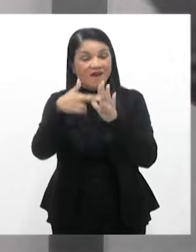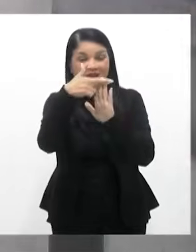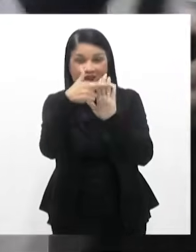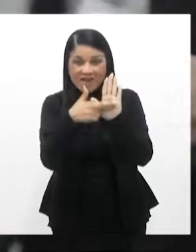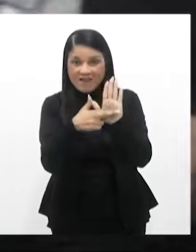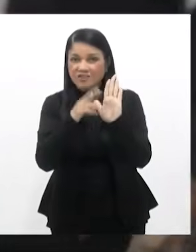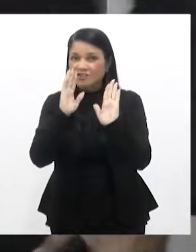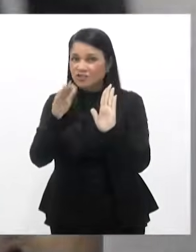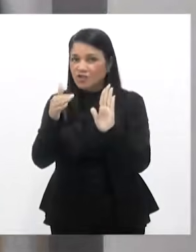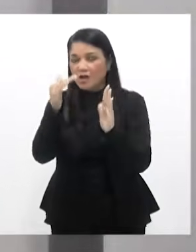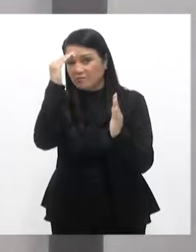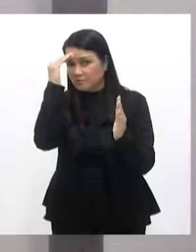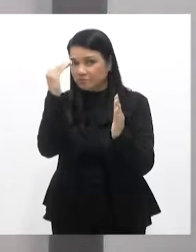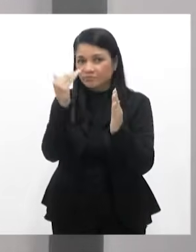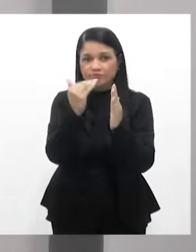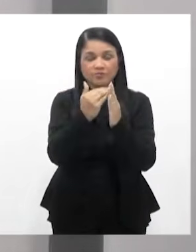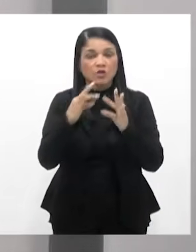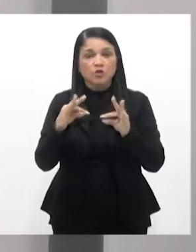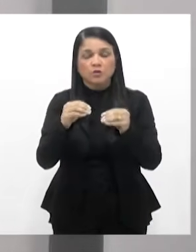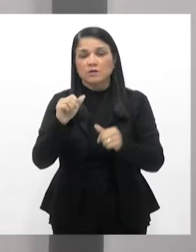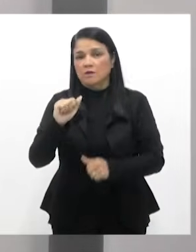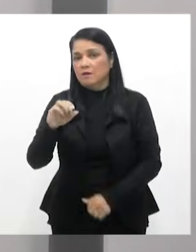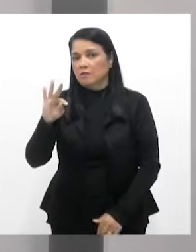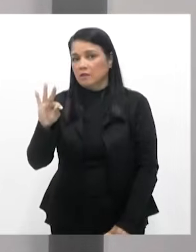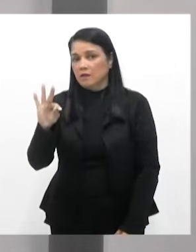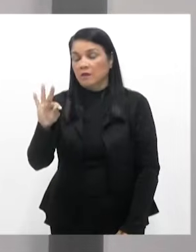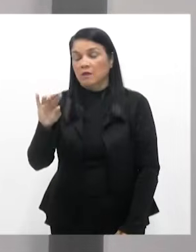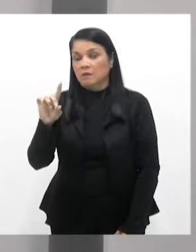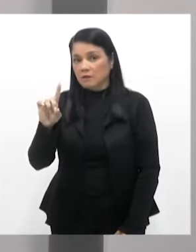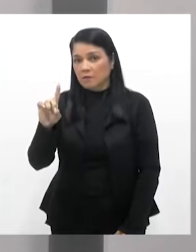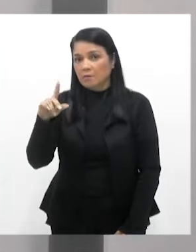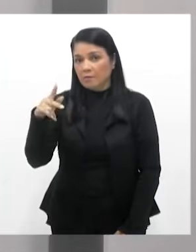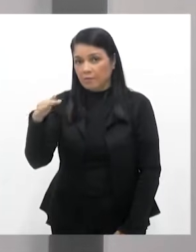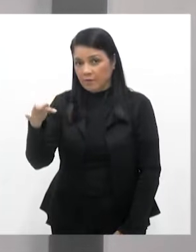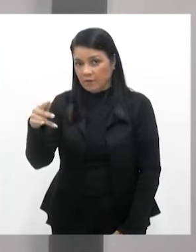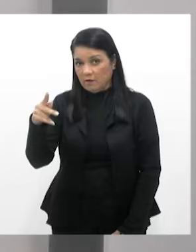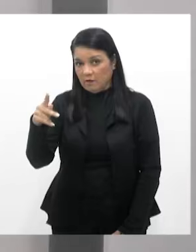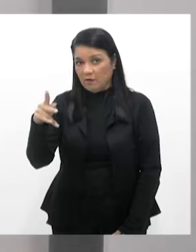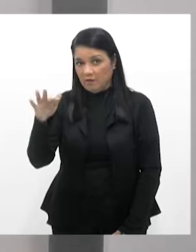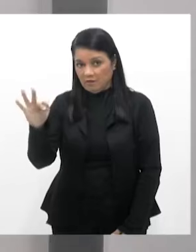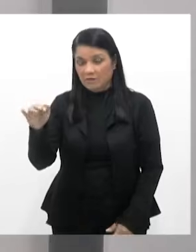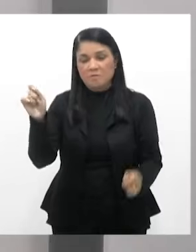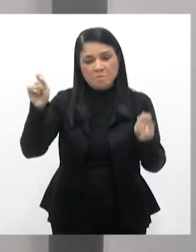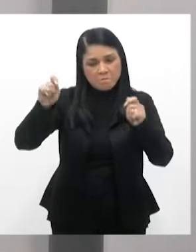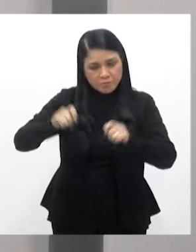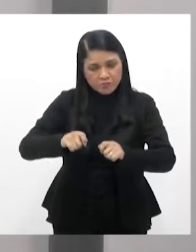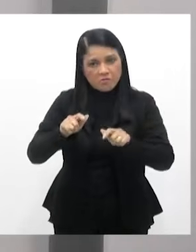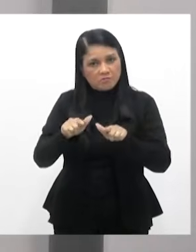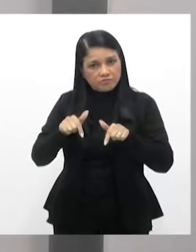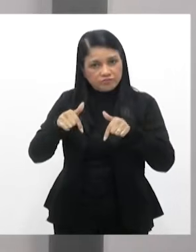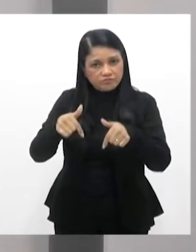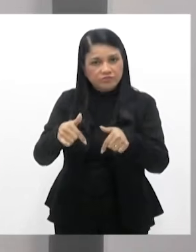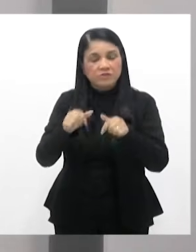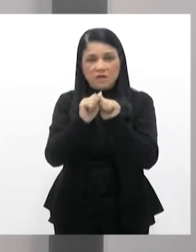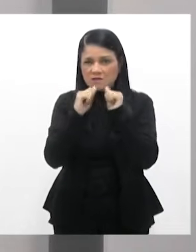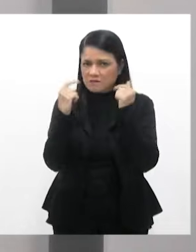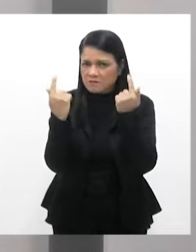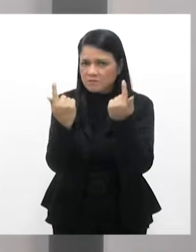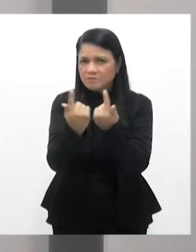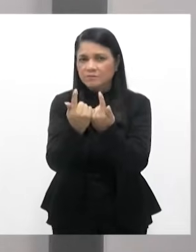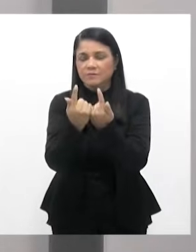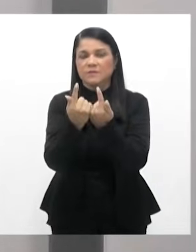foi consagrado em todas as ADPFs. É pressuposto capacidade plena das assembleias